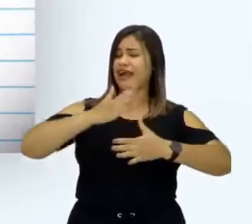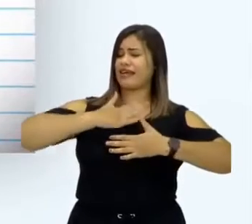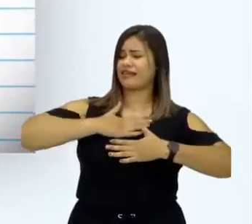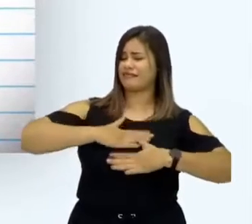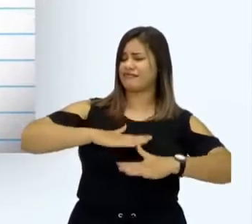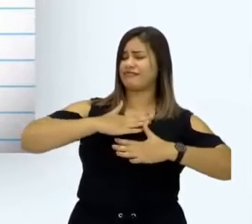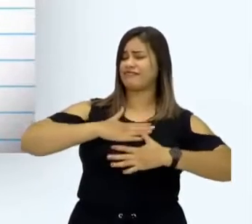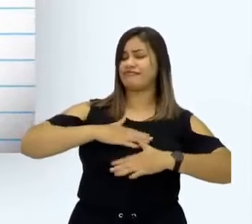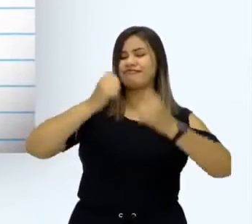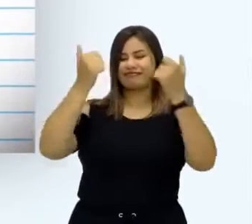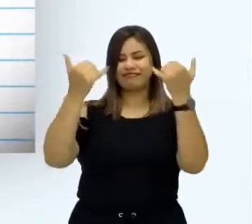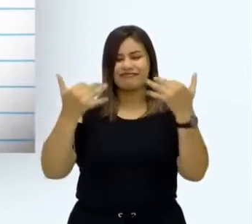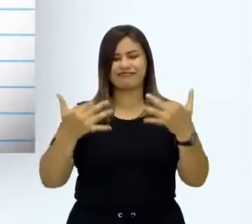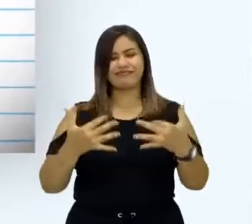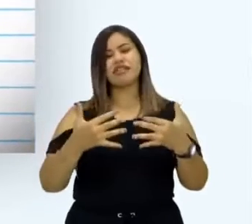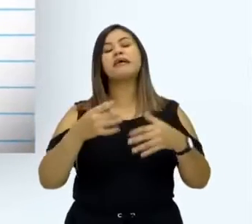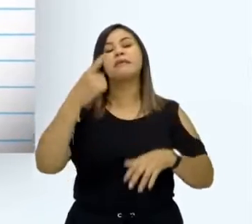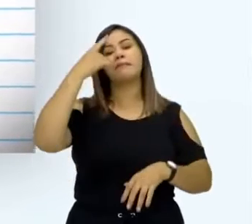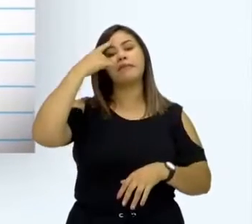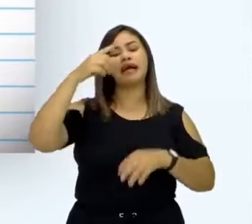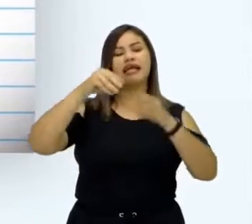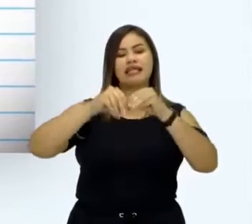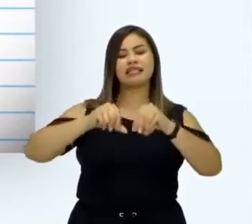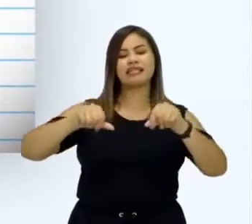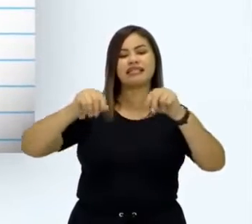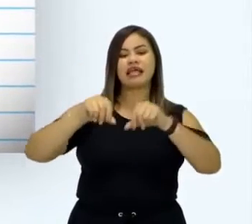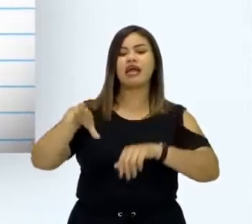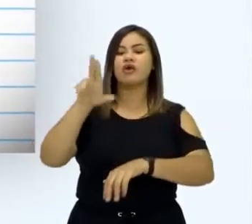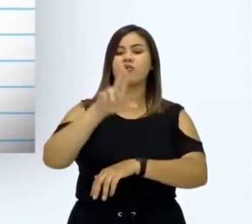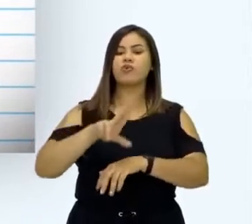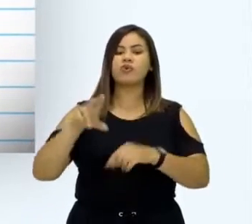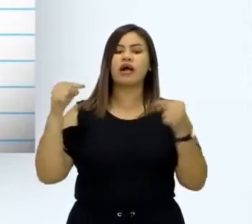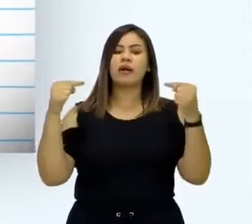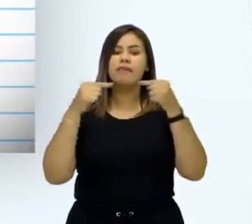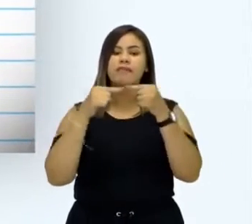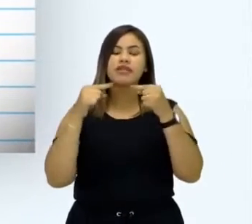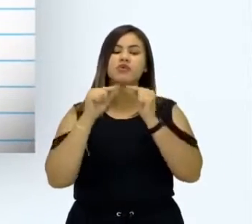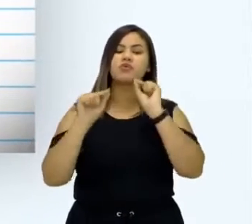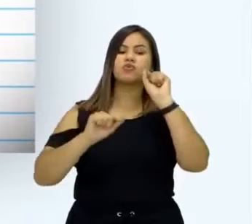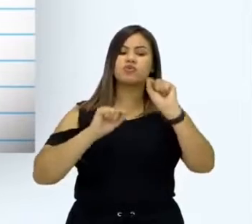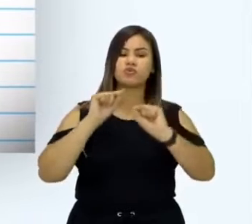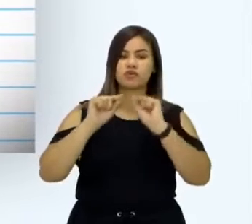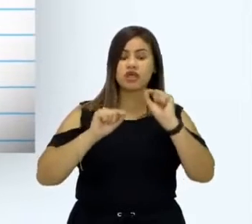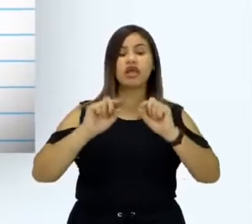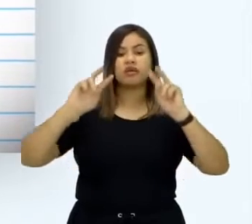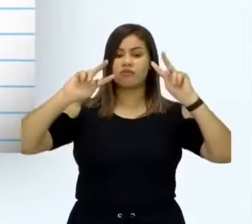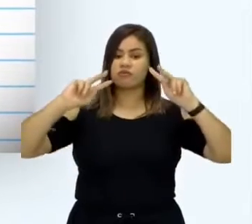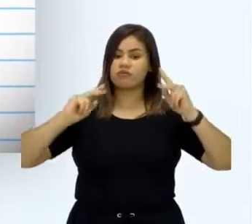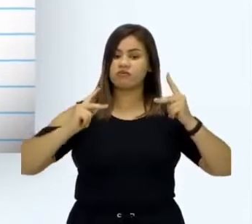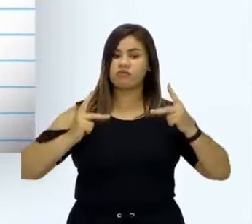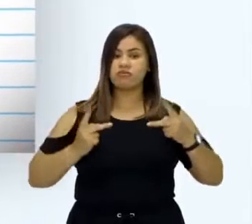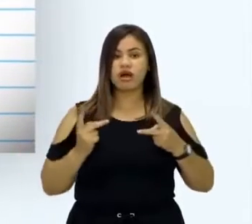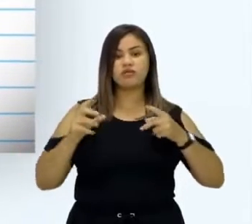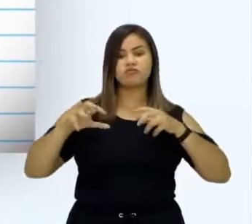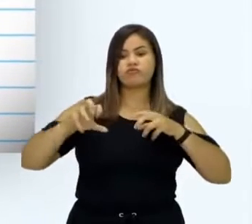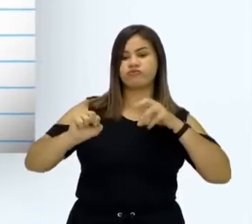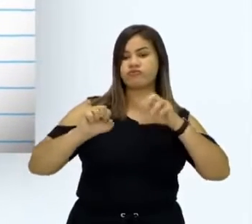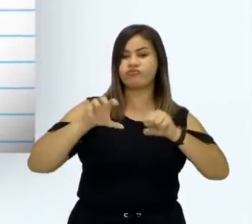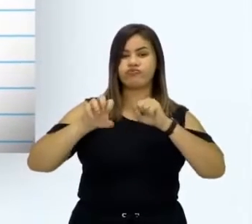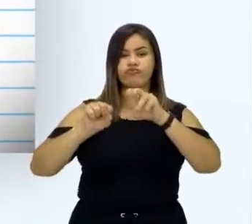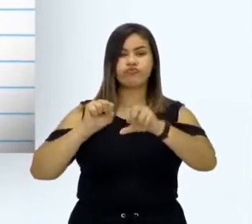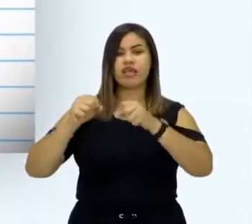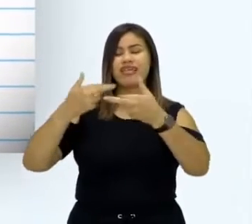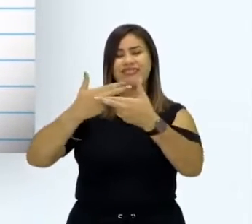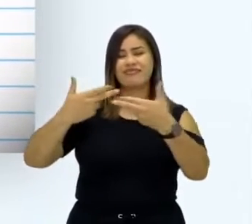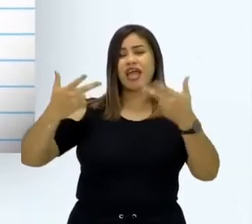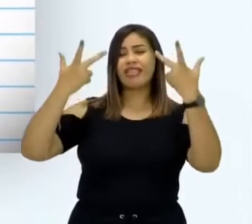As alterações que ocorrem na cobertura e uso da terra estão diretamente relacionadas às atividades dos seres humanos que se apropriam de recursos